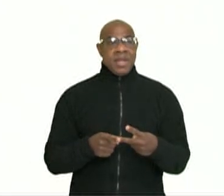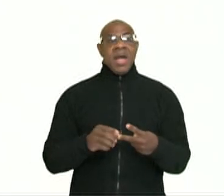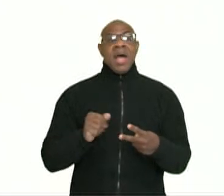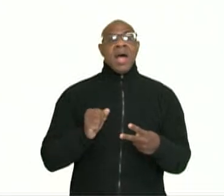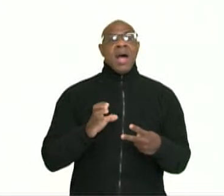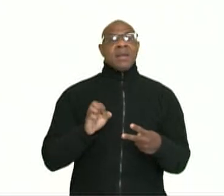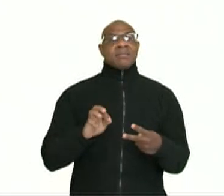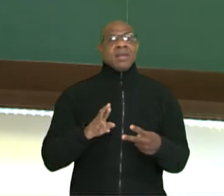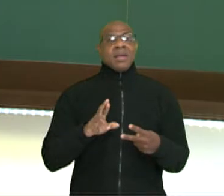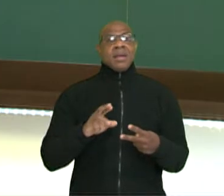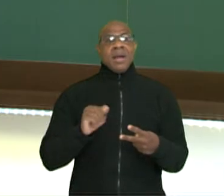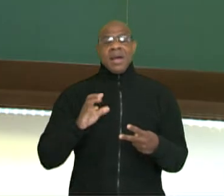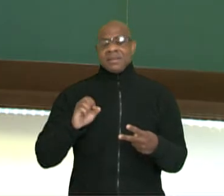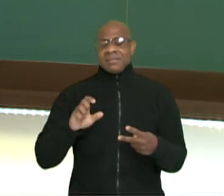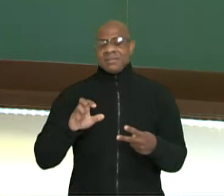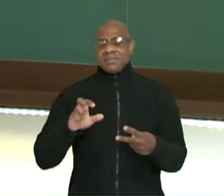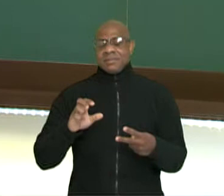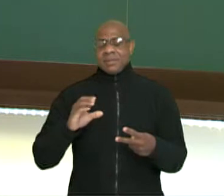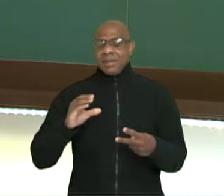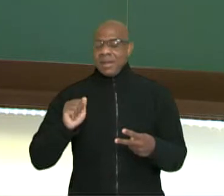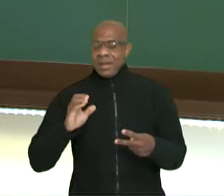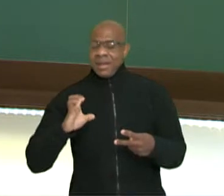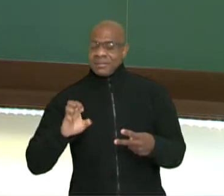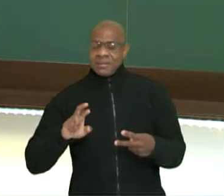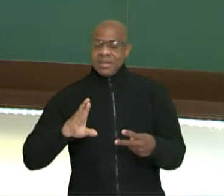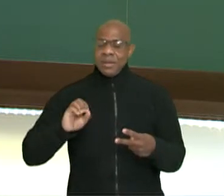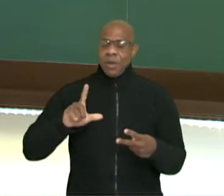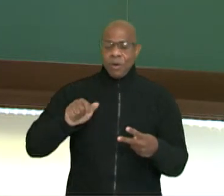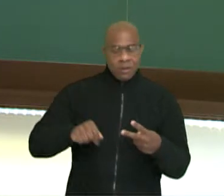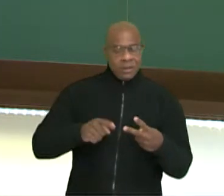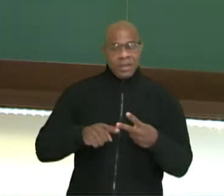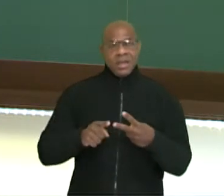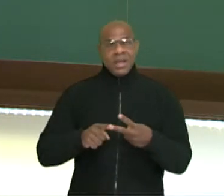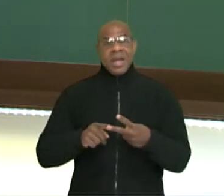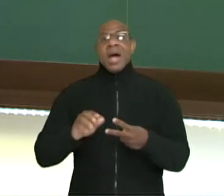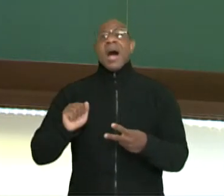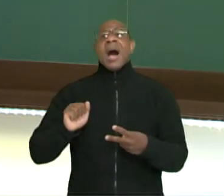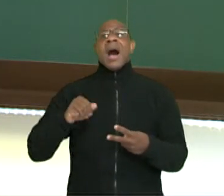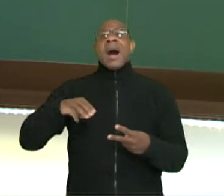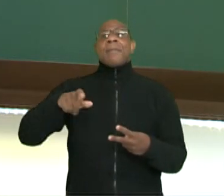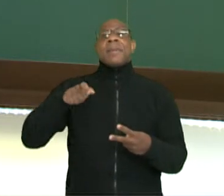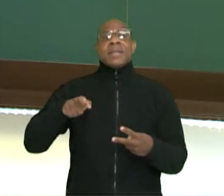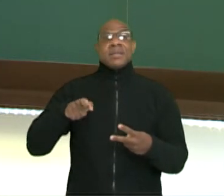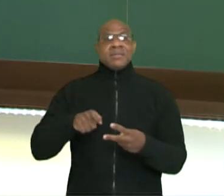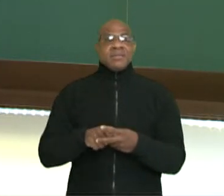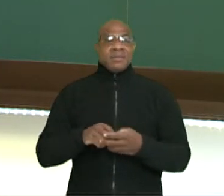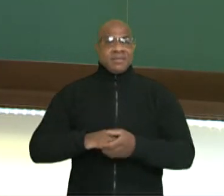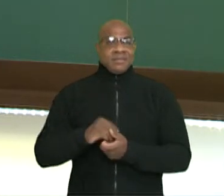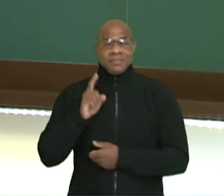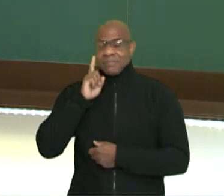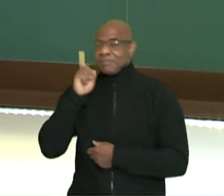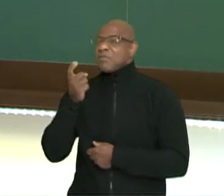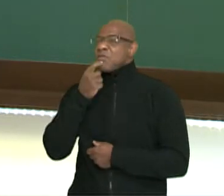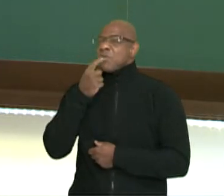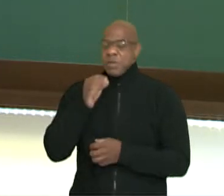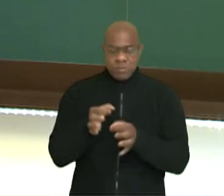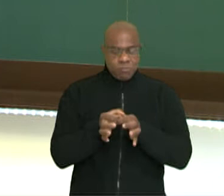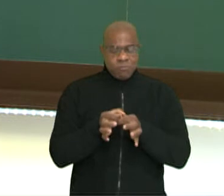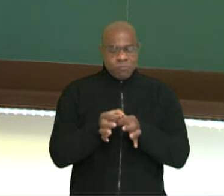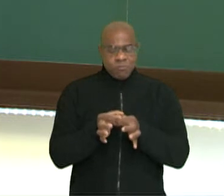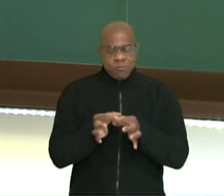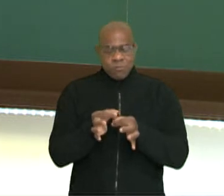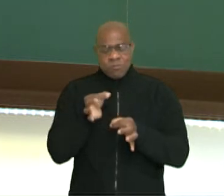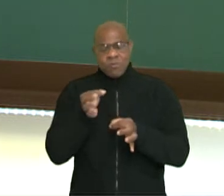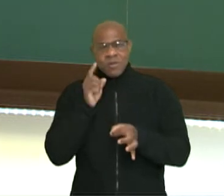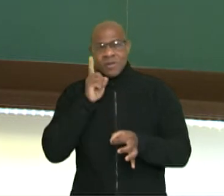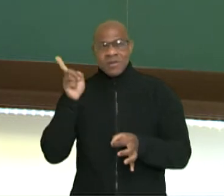Acerola e ameixa. Bora lá ver. Acerola, e ó, acerola não tem em setembro, só tem em outubro. Então, não